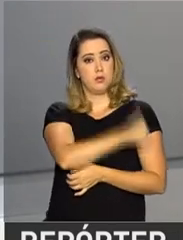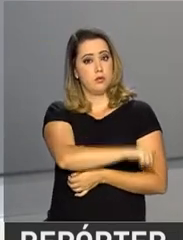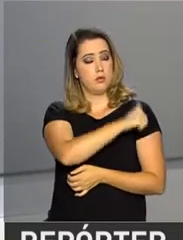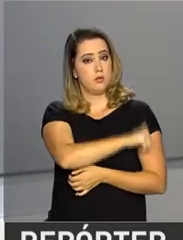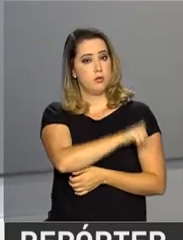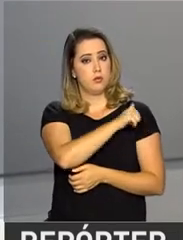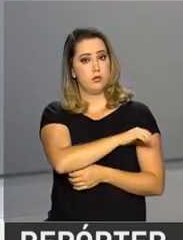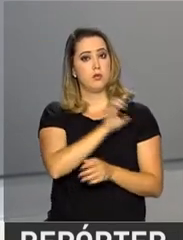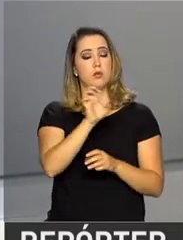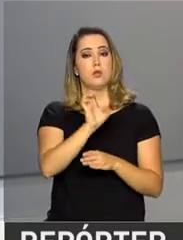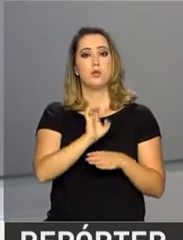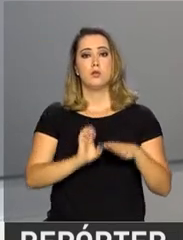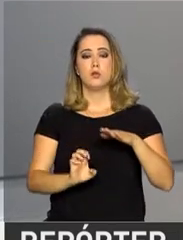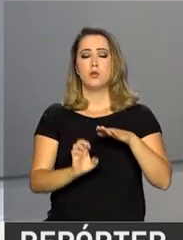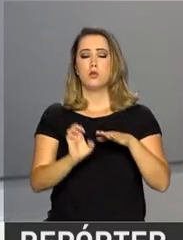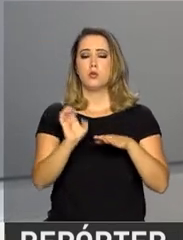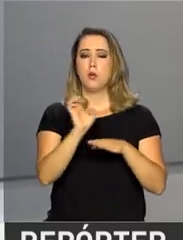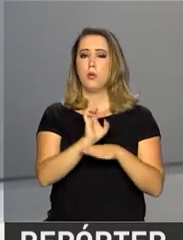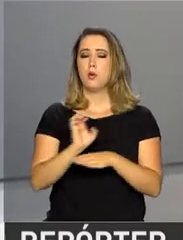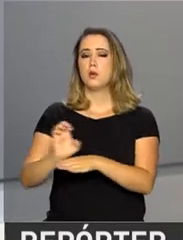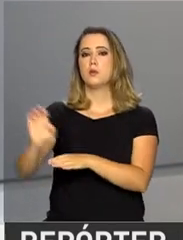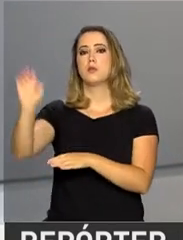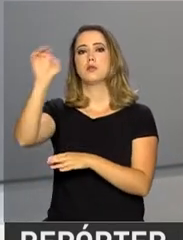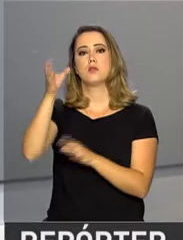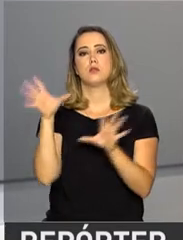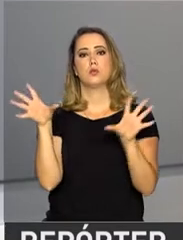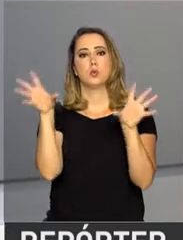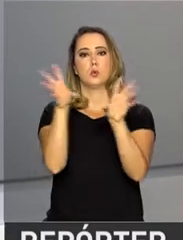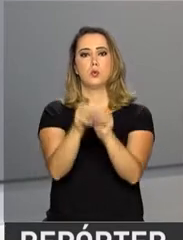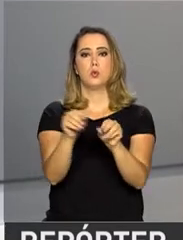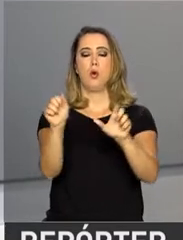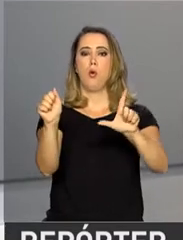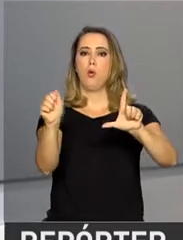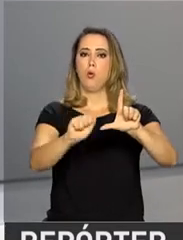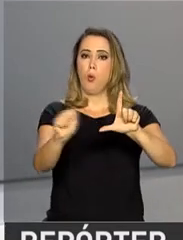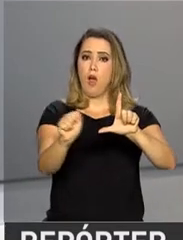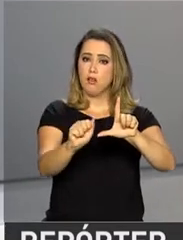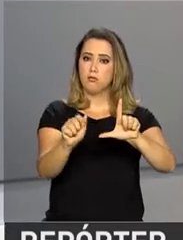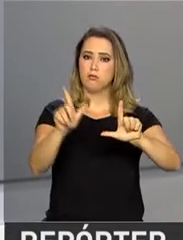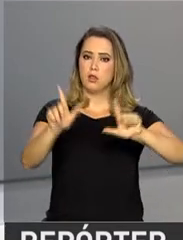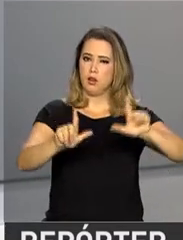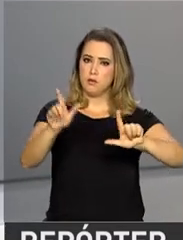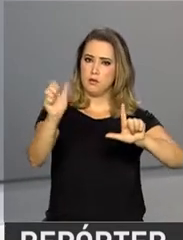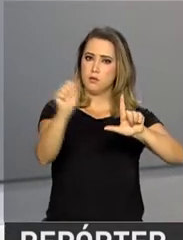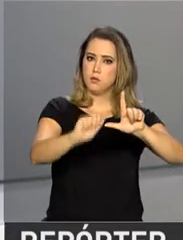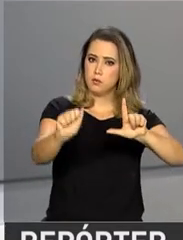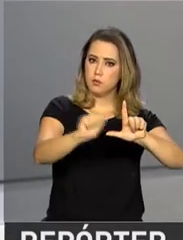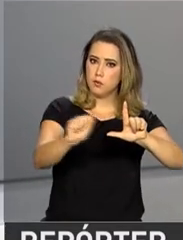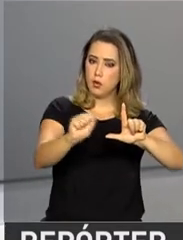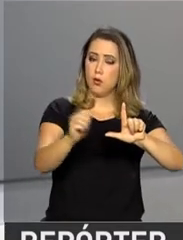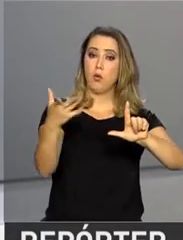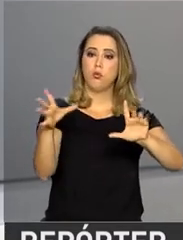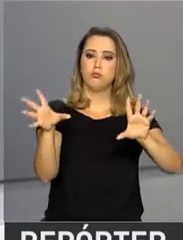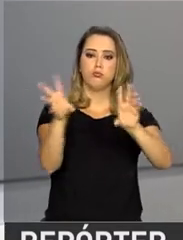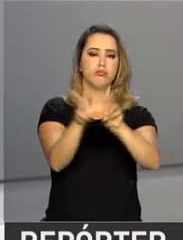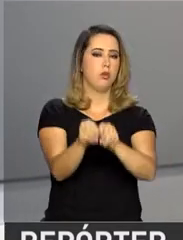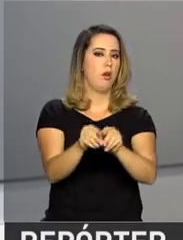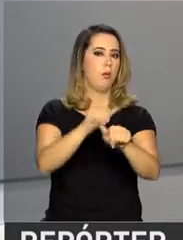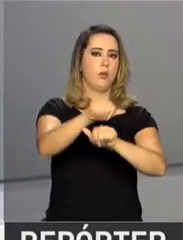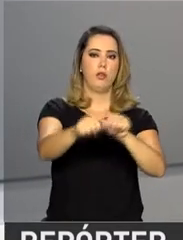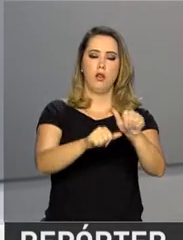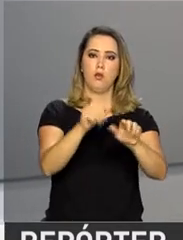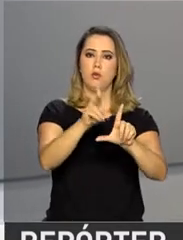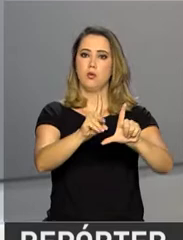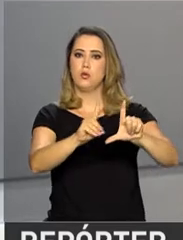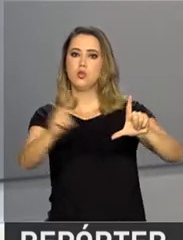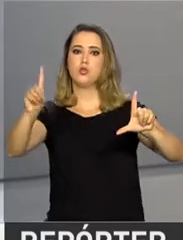estados onde será desligado o sinal analógico de televisão com isso mais teletema espectadores terão acesso ao